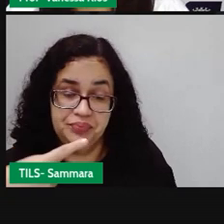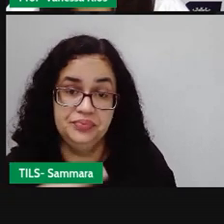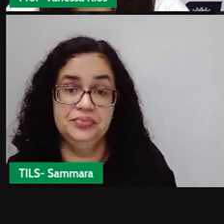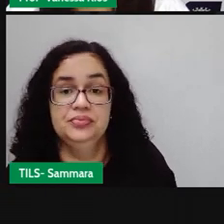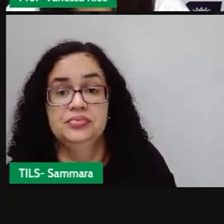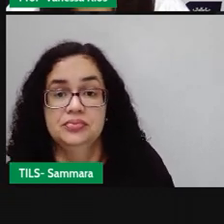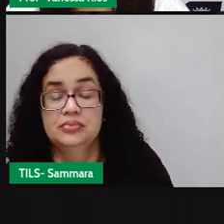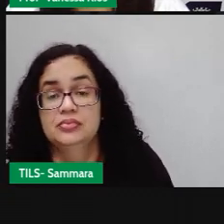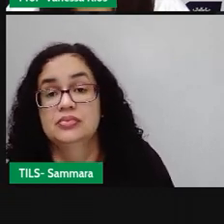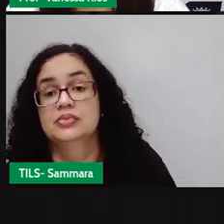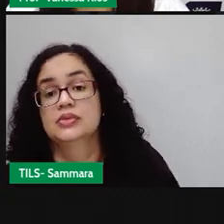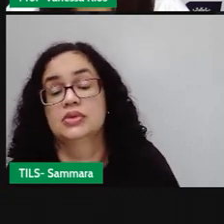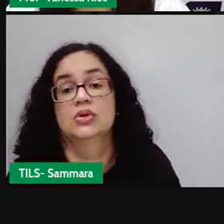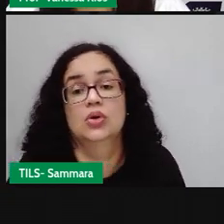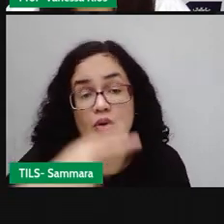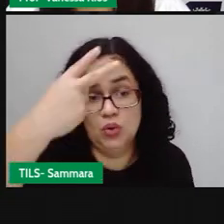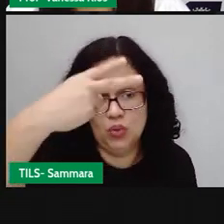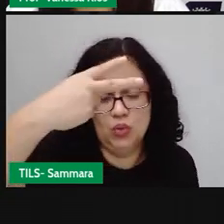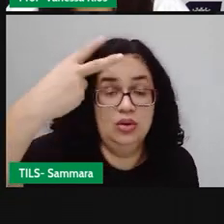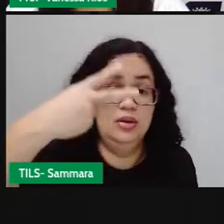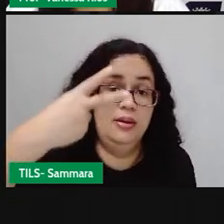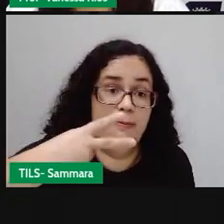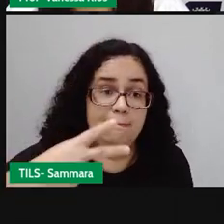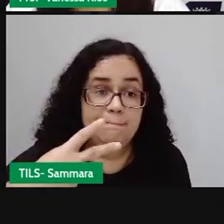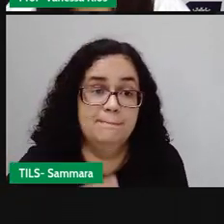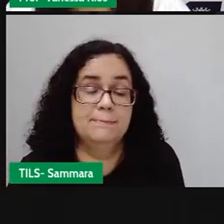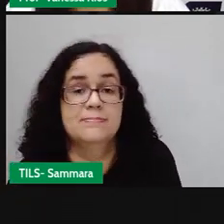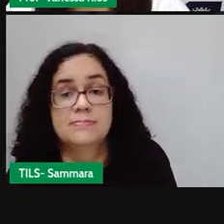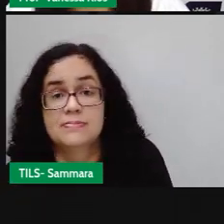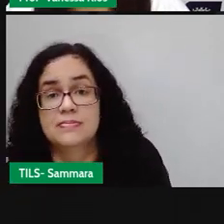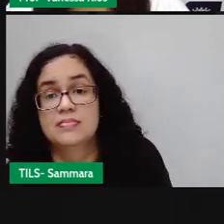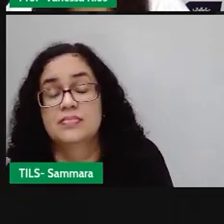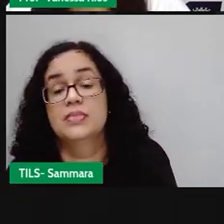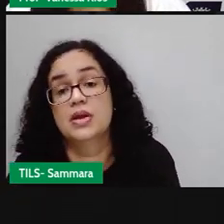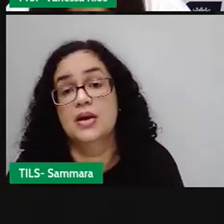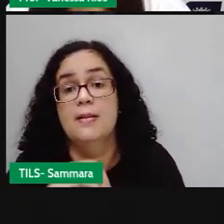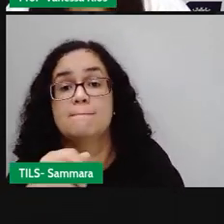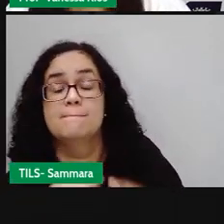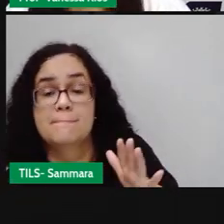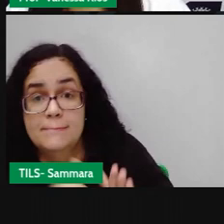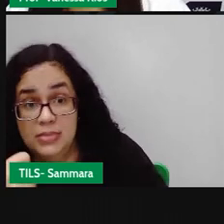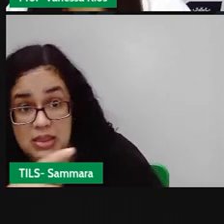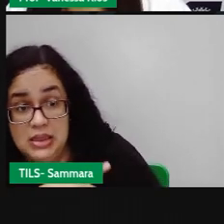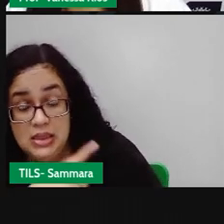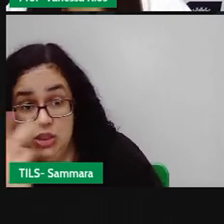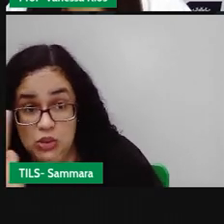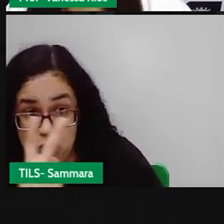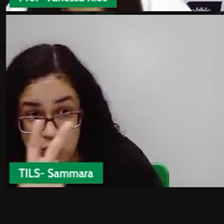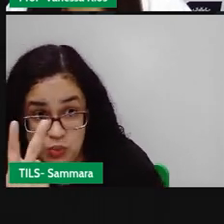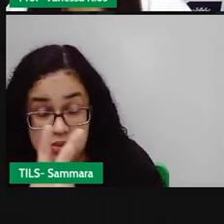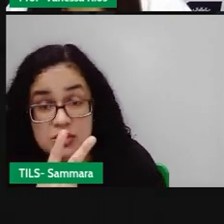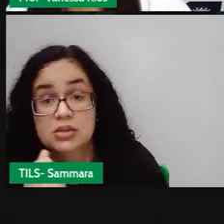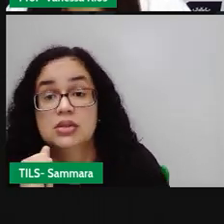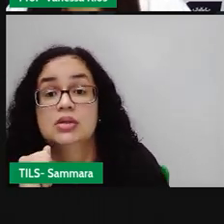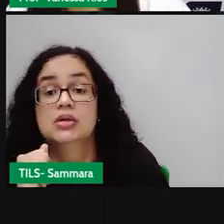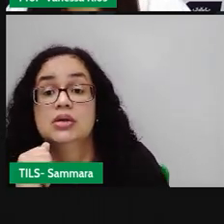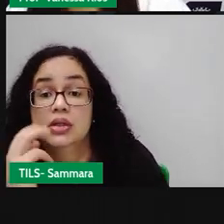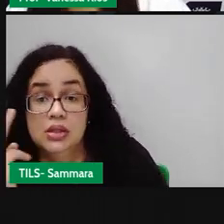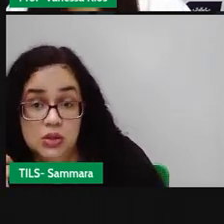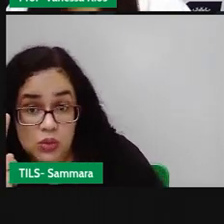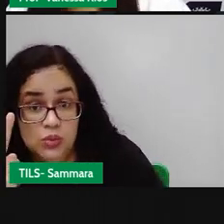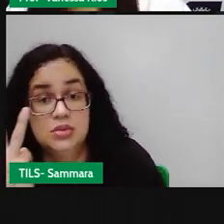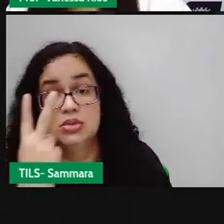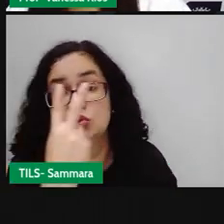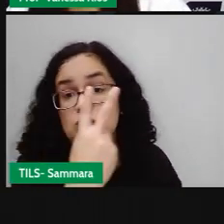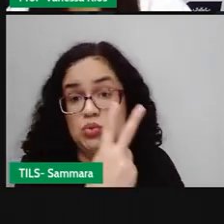inferior, né? Ou em cima, no topo, ou na base. Então, ó, essa primeira peça tem 2, 2, também